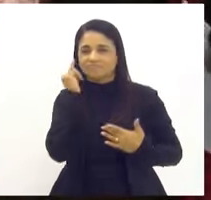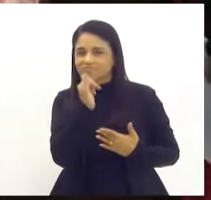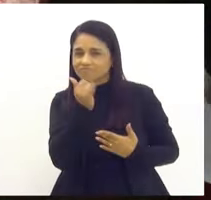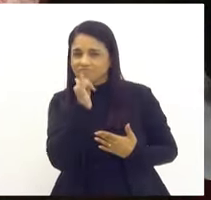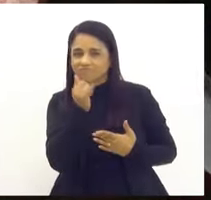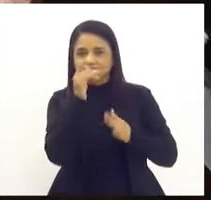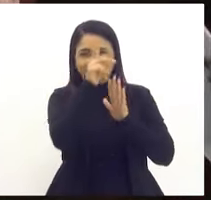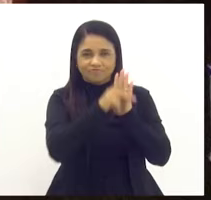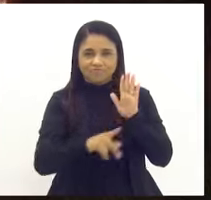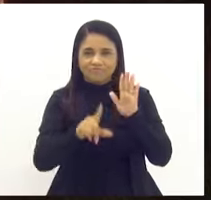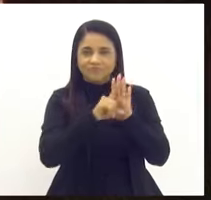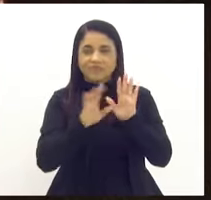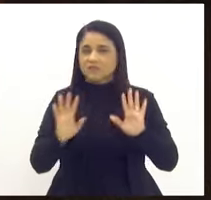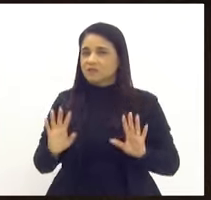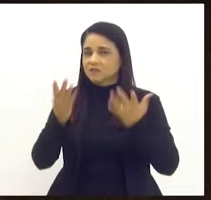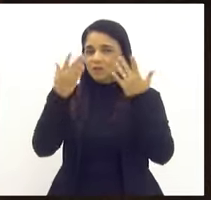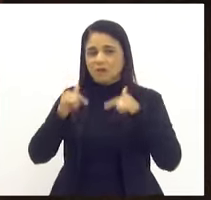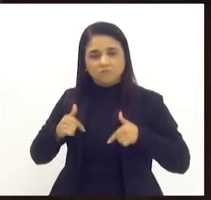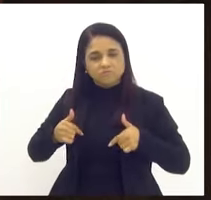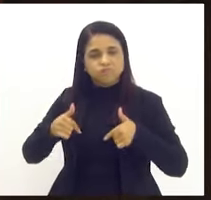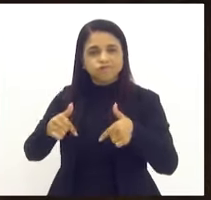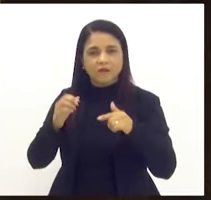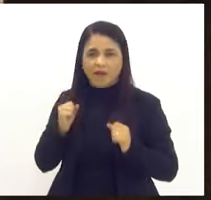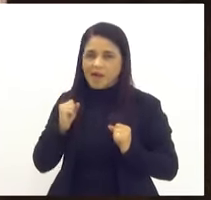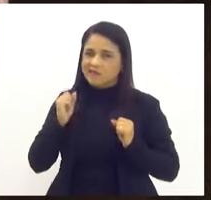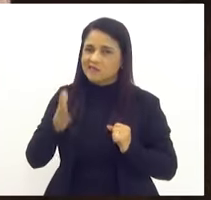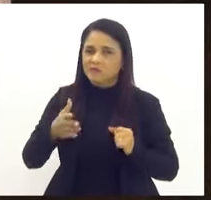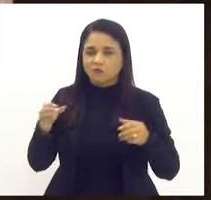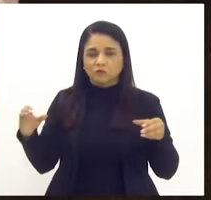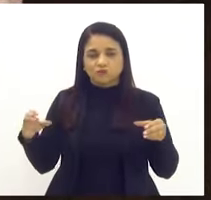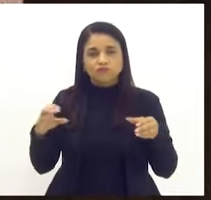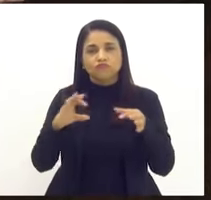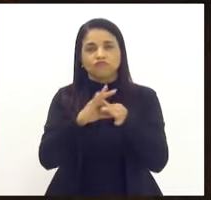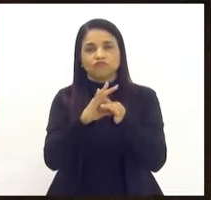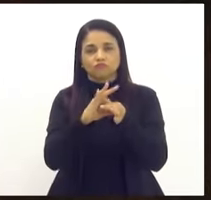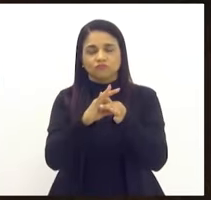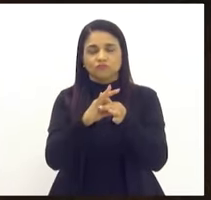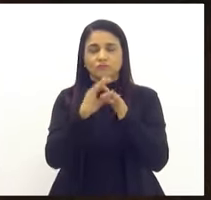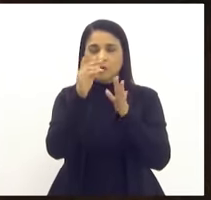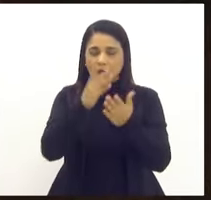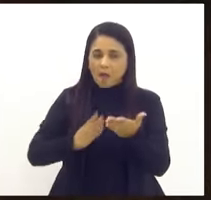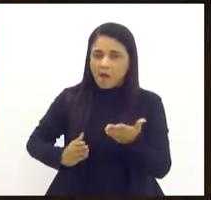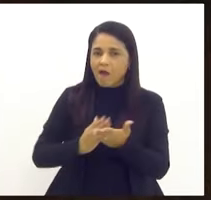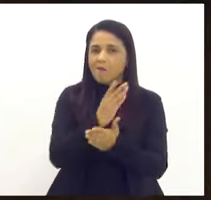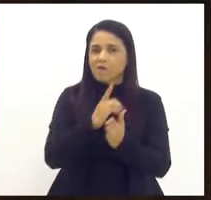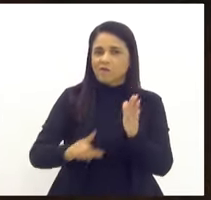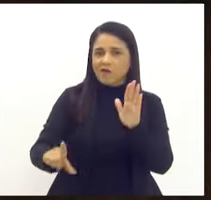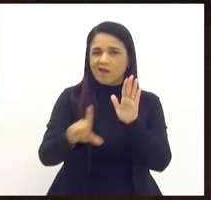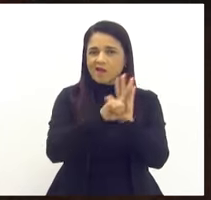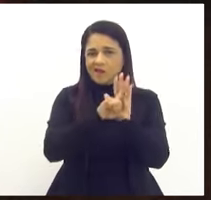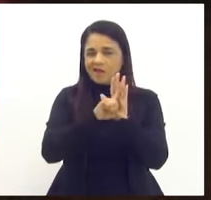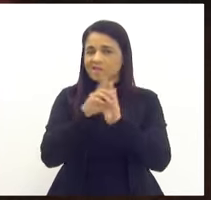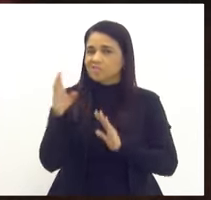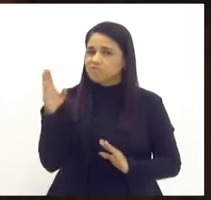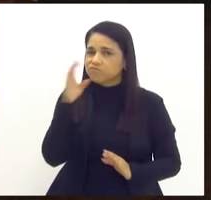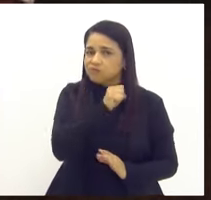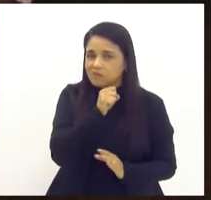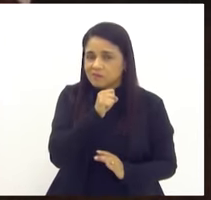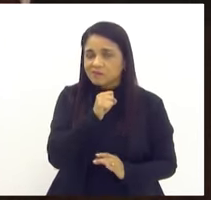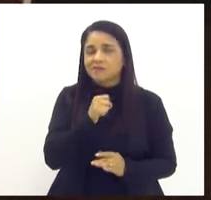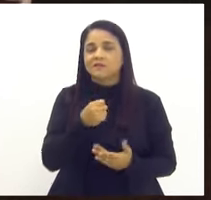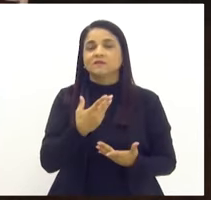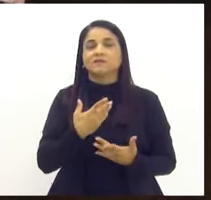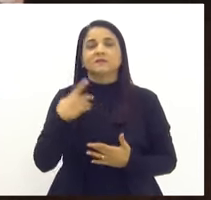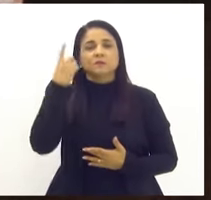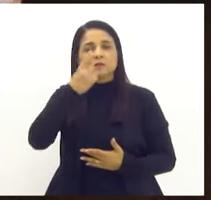então saudar toda a iniciativa que nós tivemos junto em conjunto para aprovar essa lei de forma Record né também ao